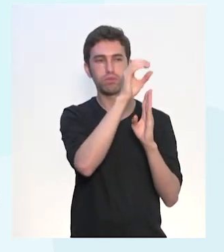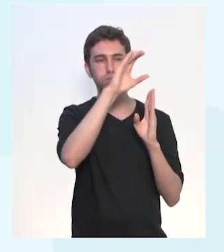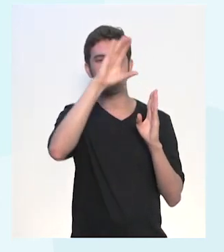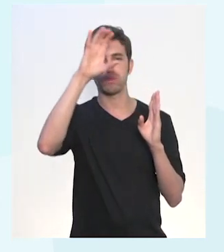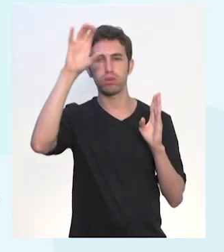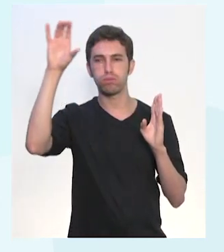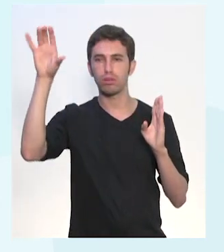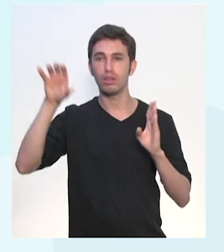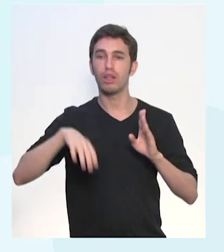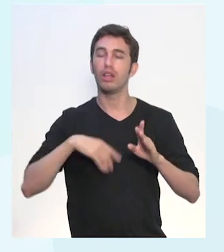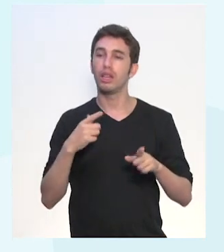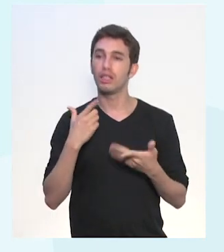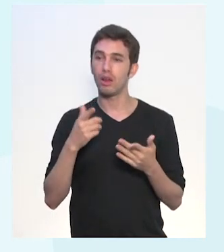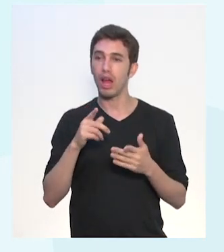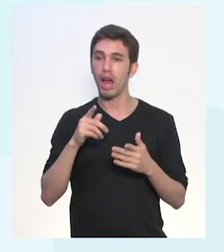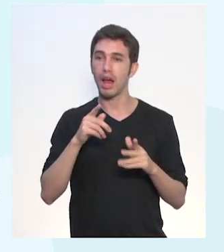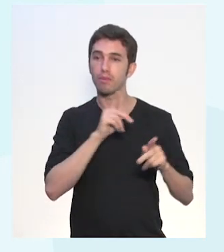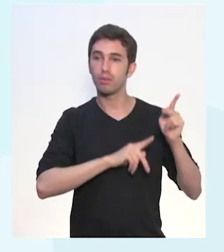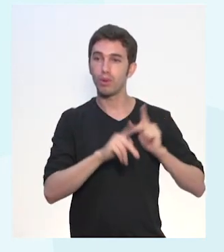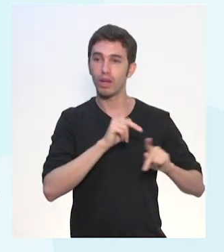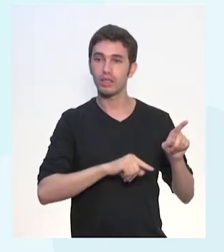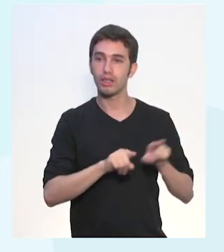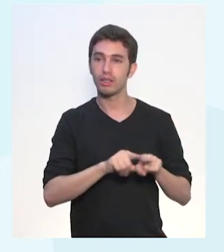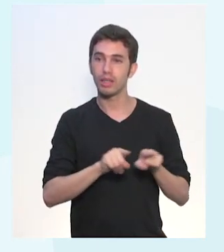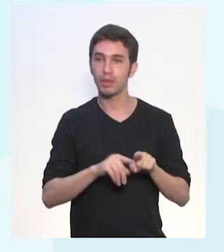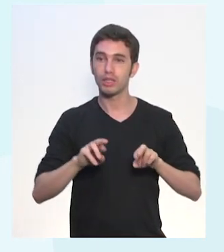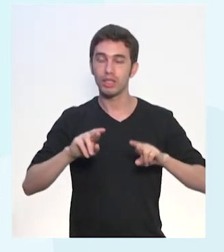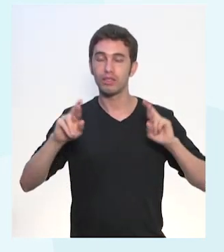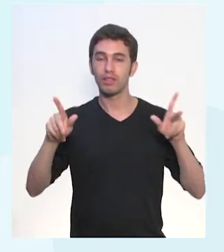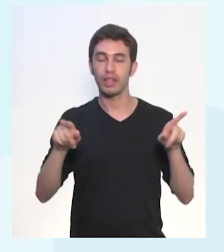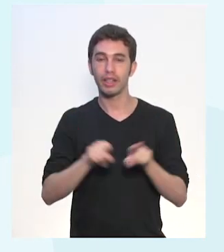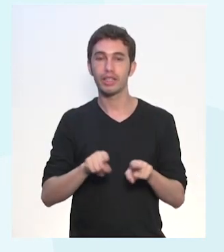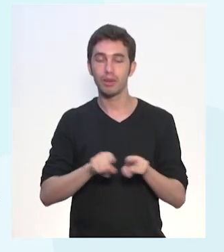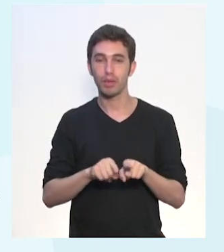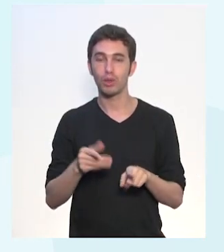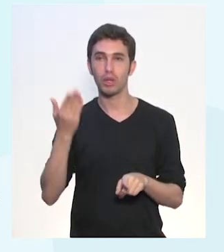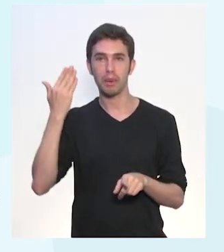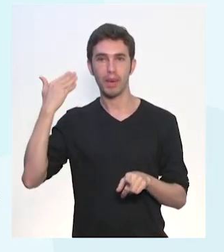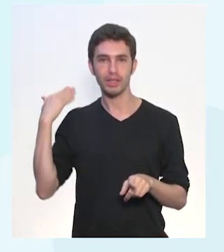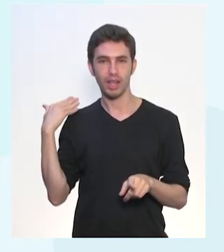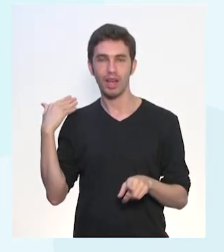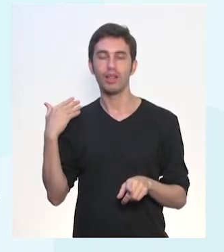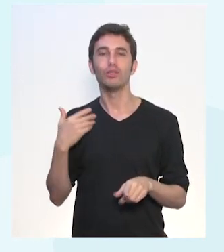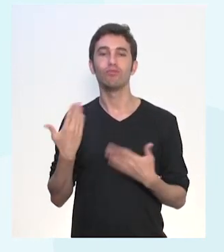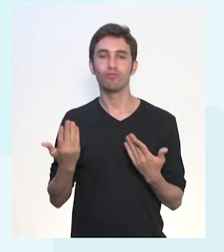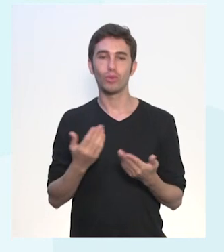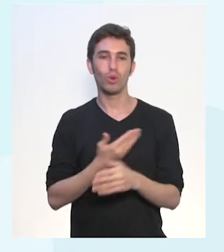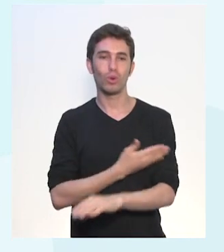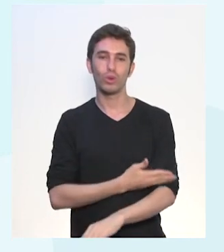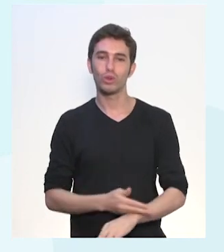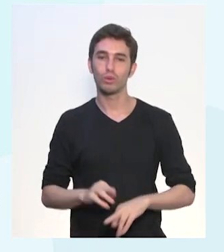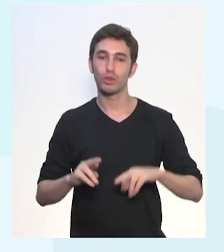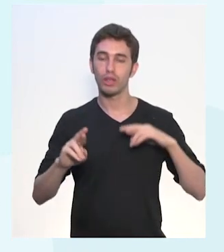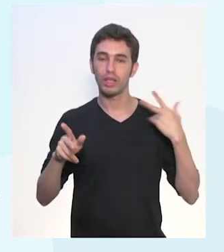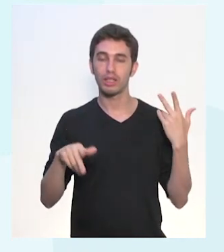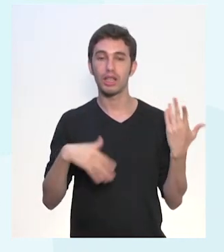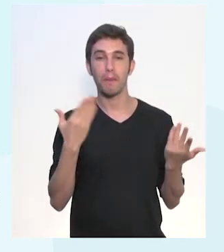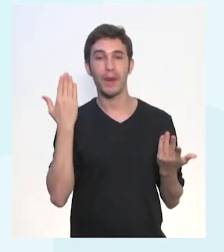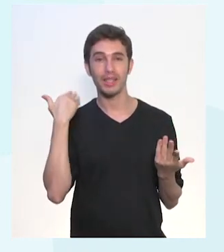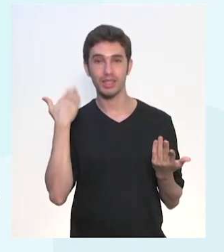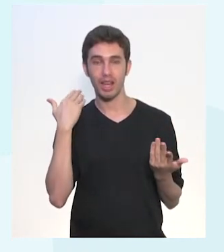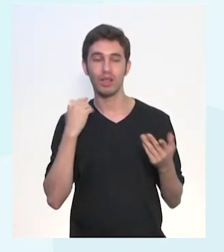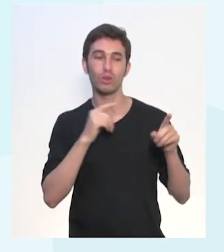né, a população, né, já, né, diferentemente do que era anteriormente. Então, era uma região rural,